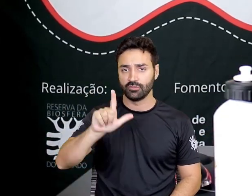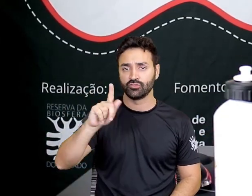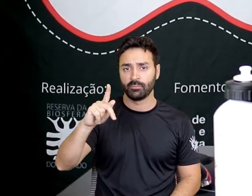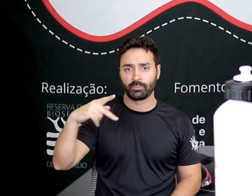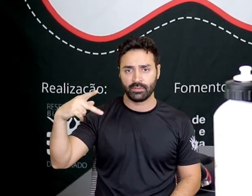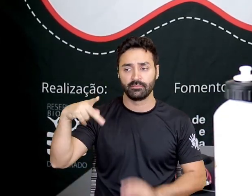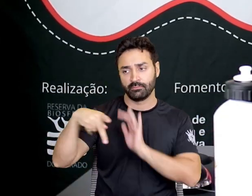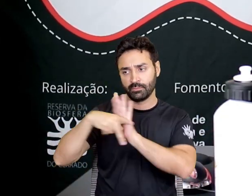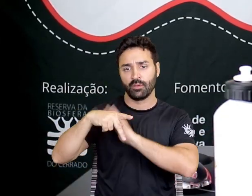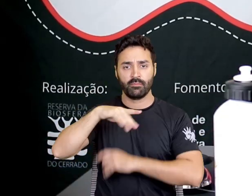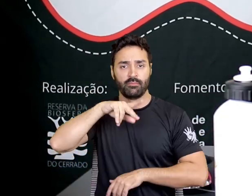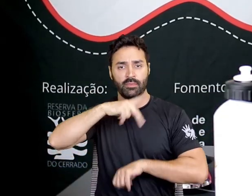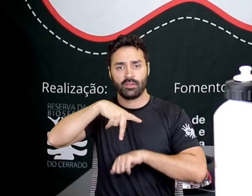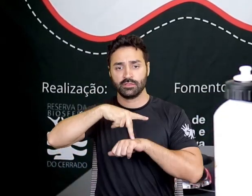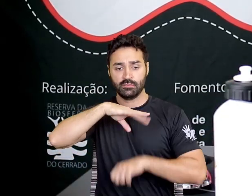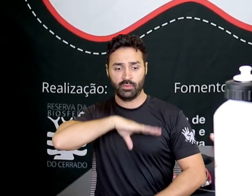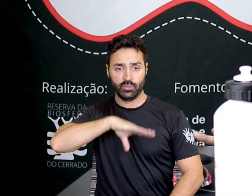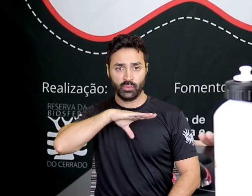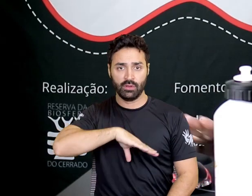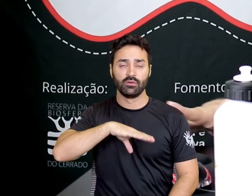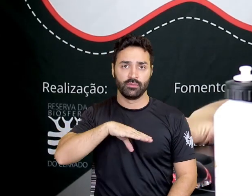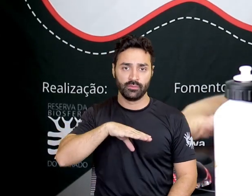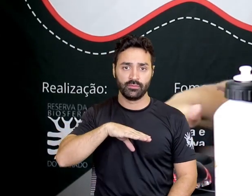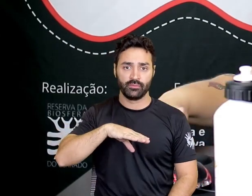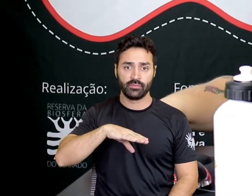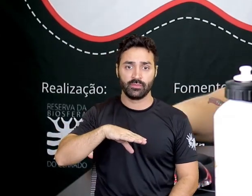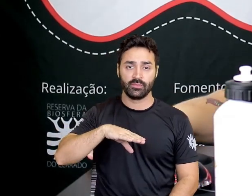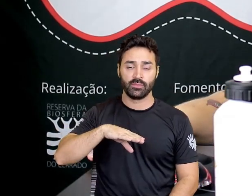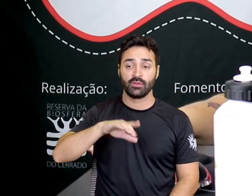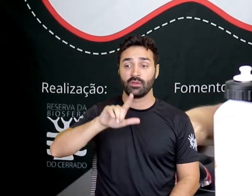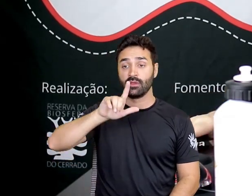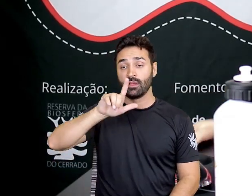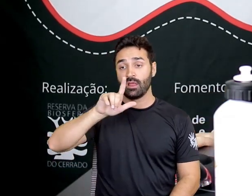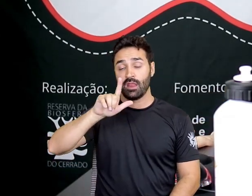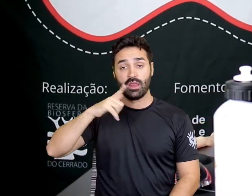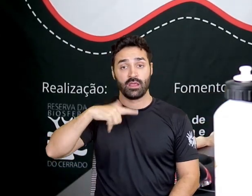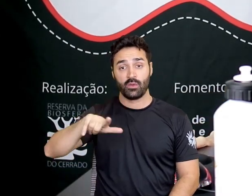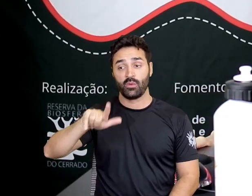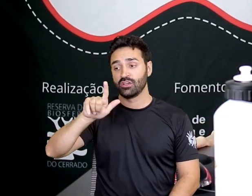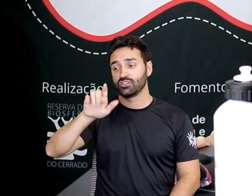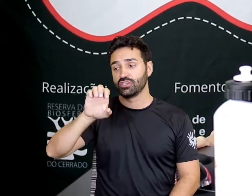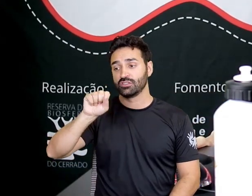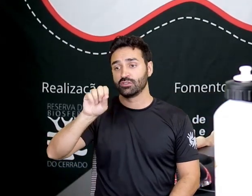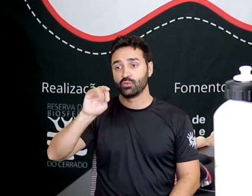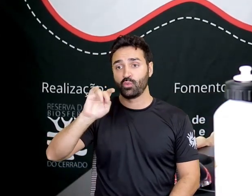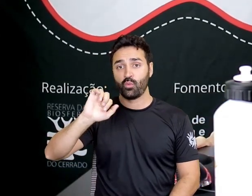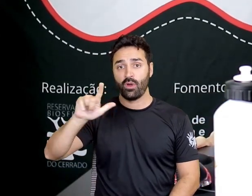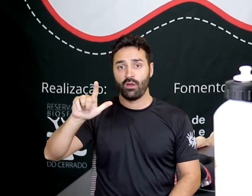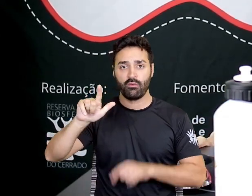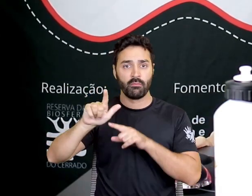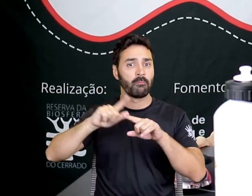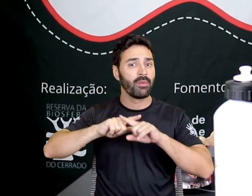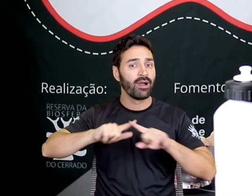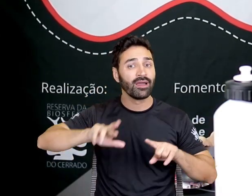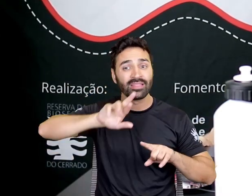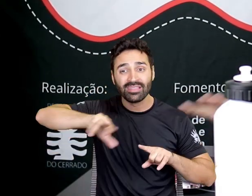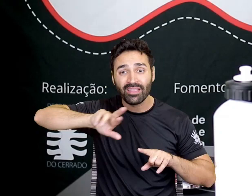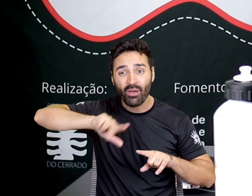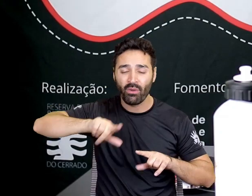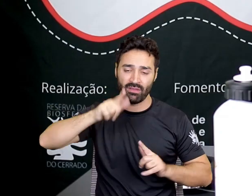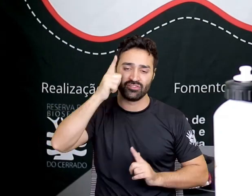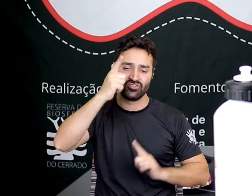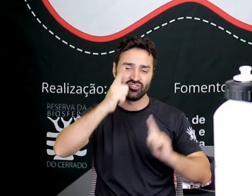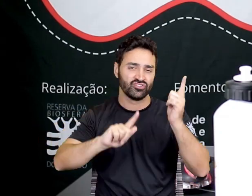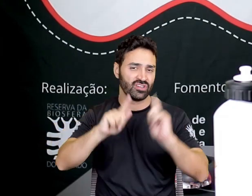Portuguesa. Apesar do nome ser língua gestual, a língua de sinais ela não é feita de gestos, certo? Elas